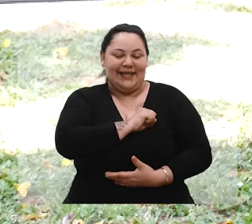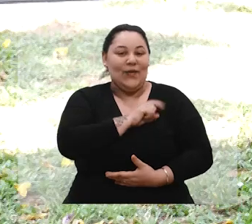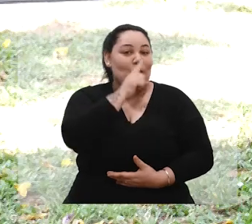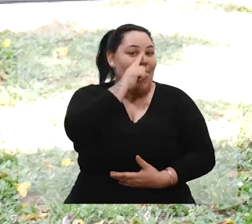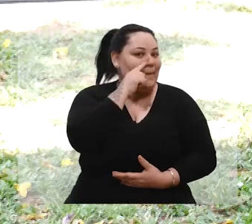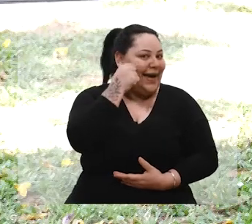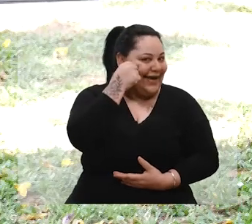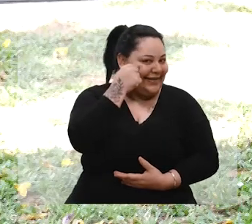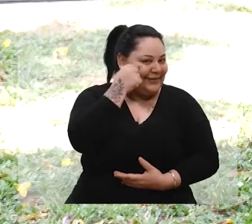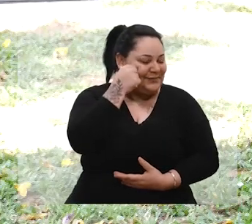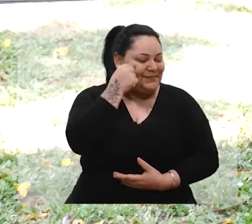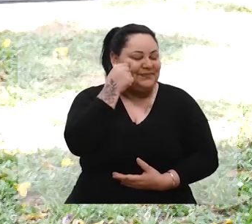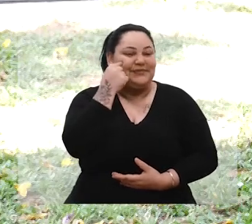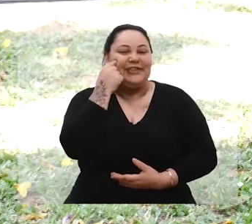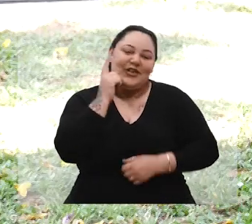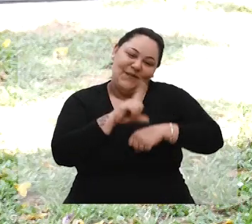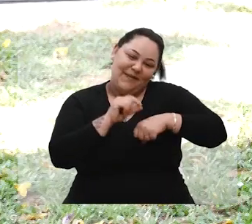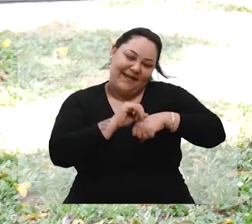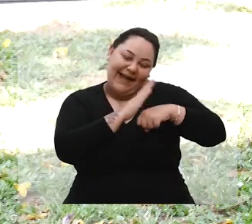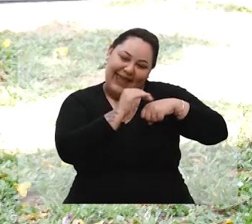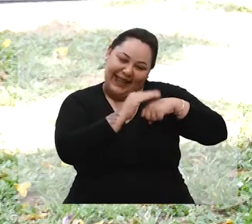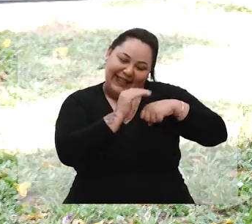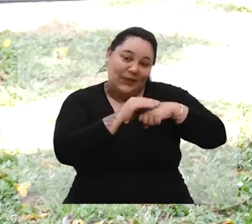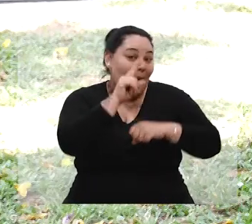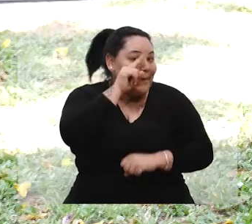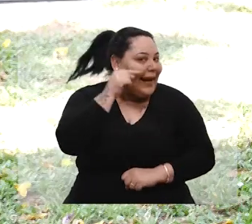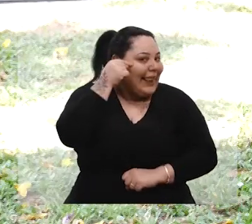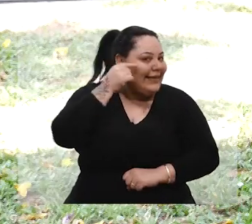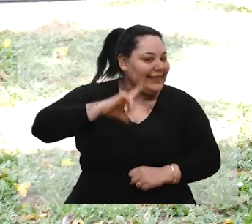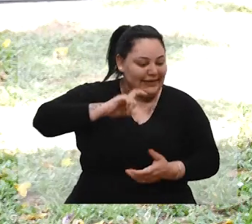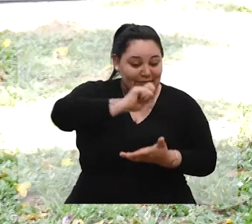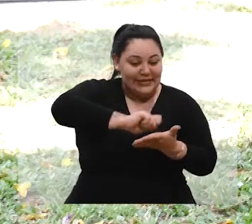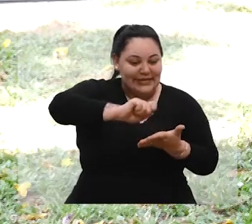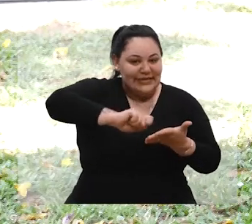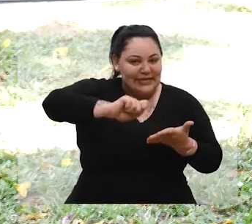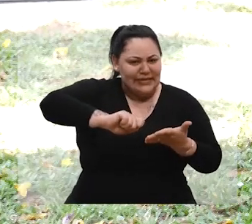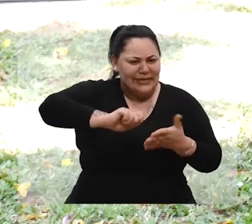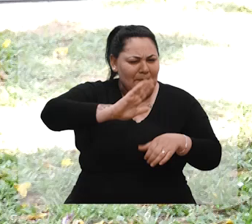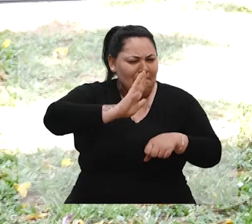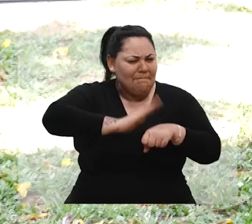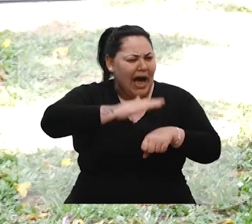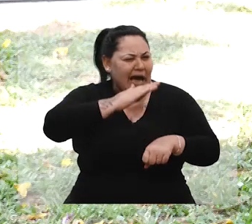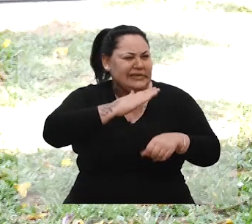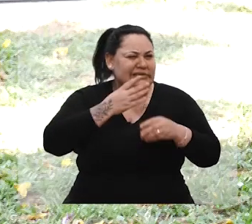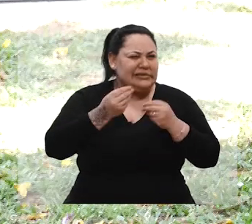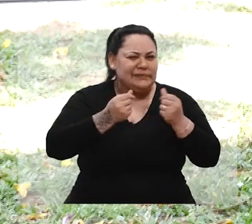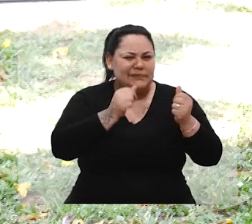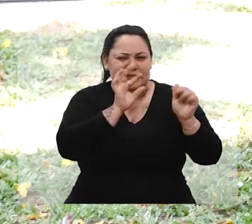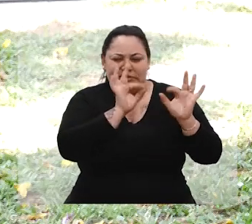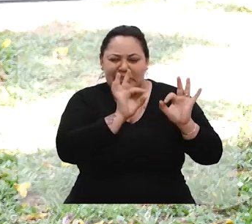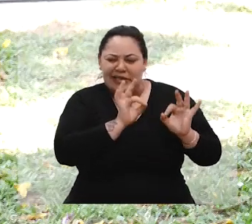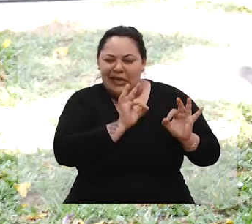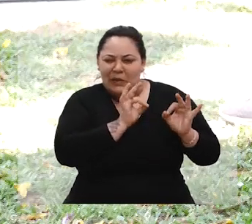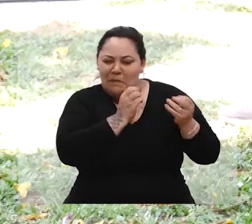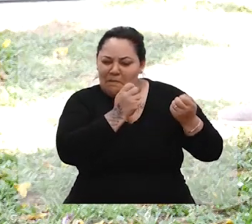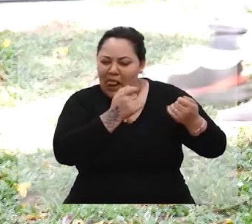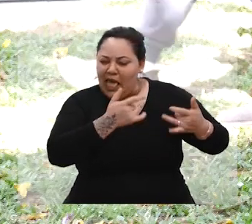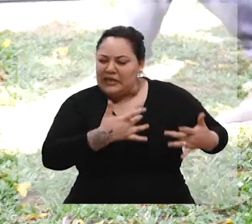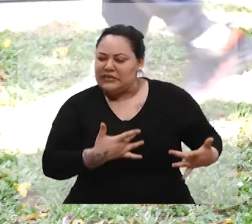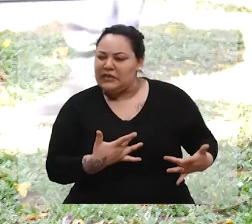o amarelinho tem uma escrita um tanto mais explicativa,